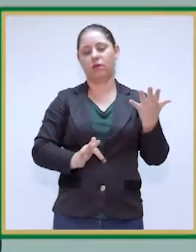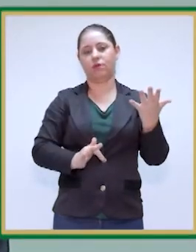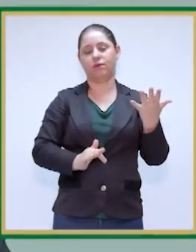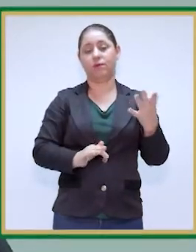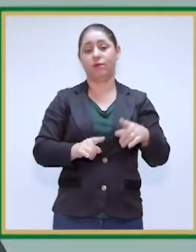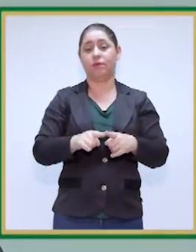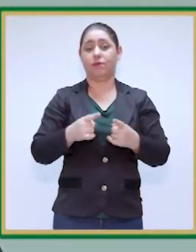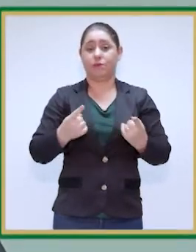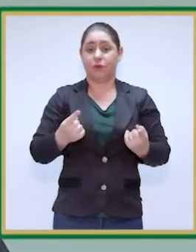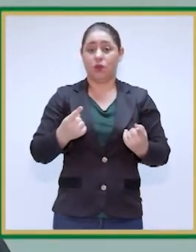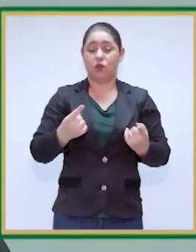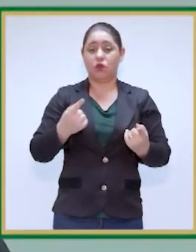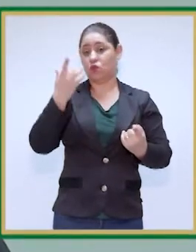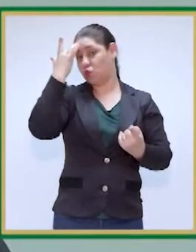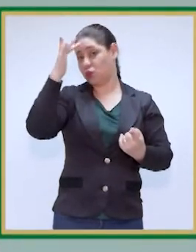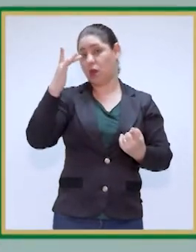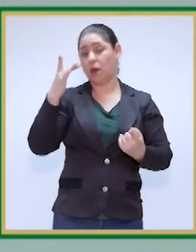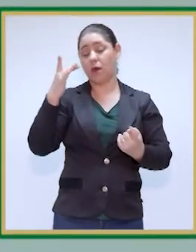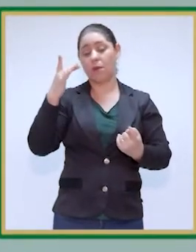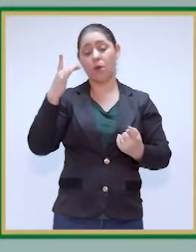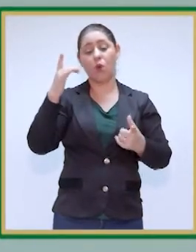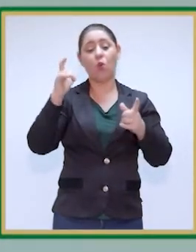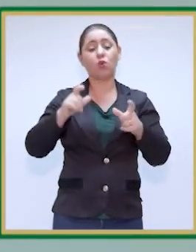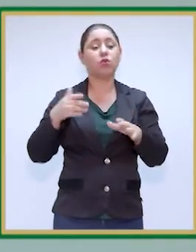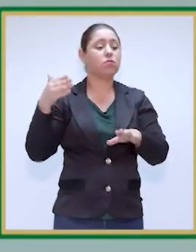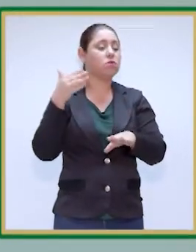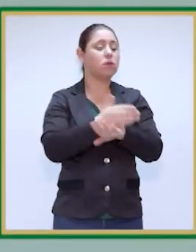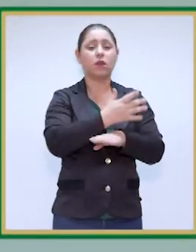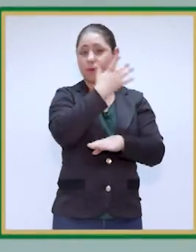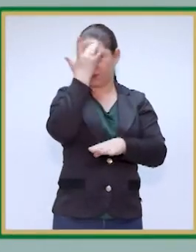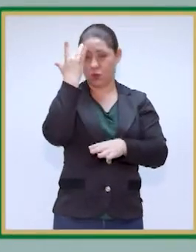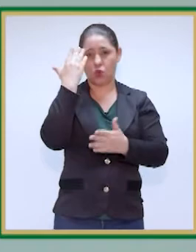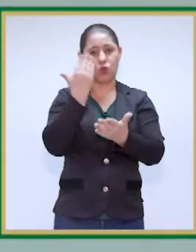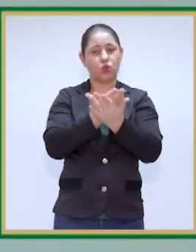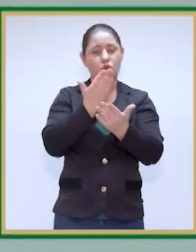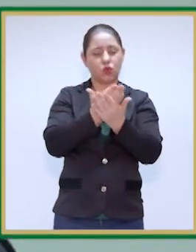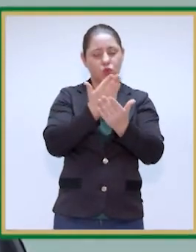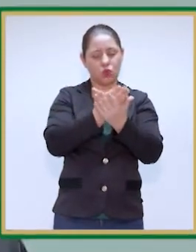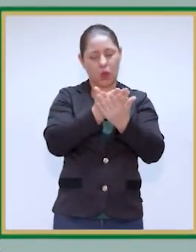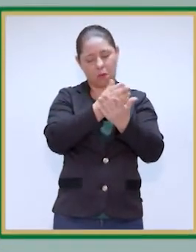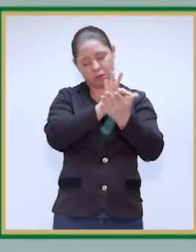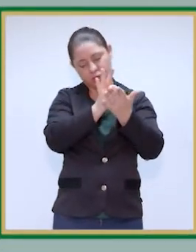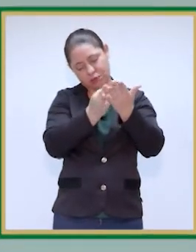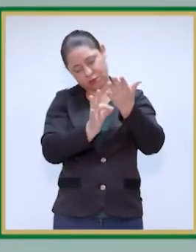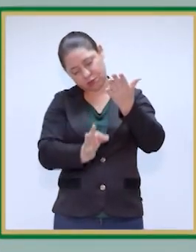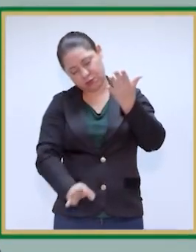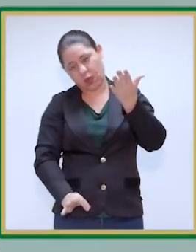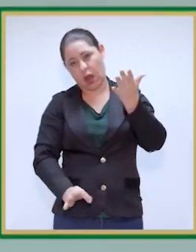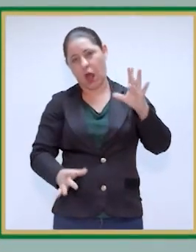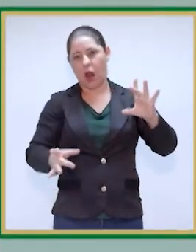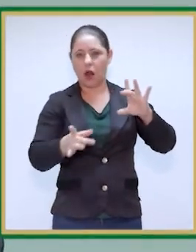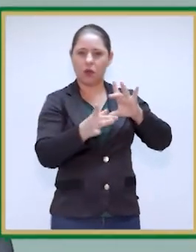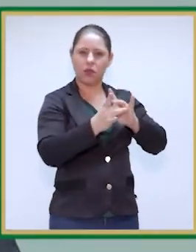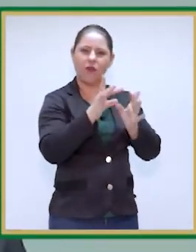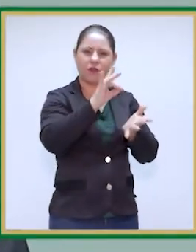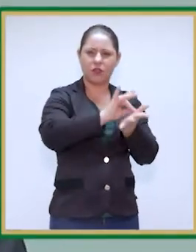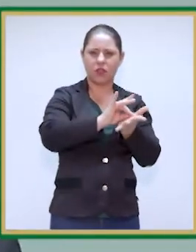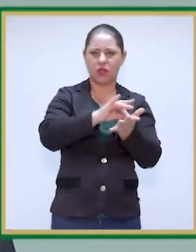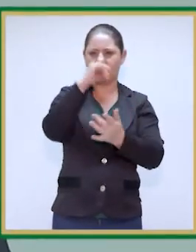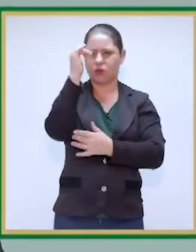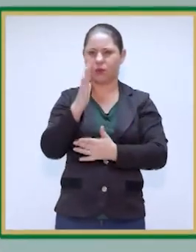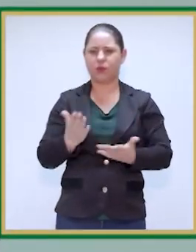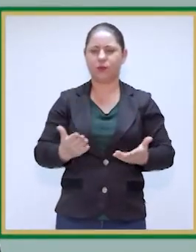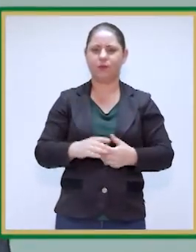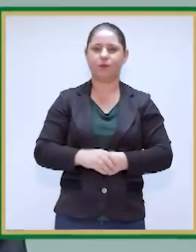teoria daquilo. Só que eu não sei para onde eu mando essas pessoas. Então eu estudo toda a teoria, mas e essa teoria se encaixa com a